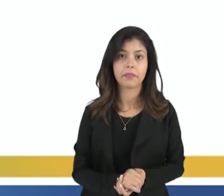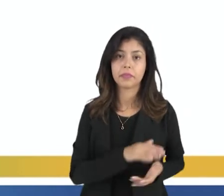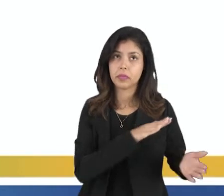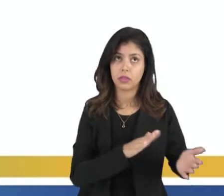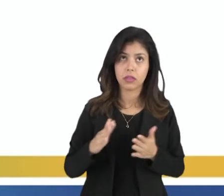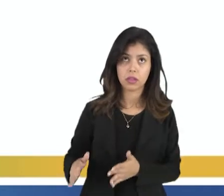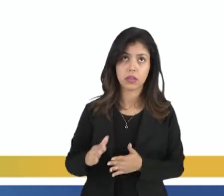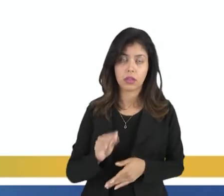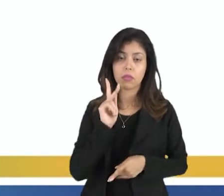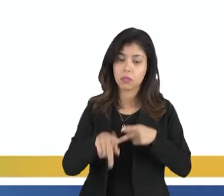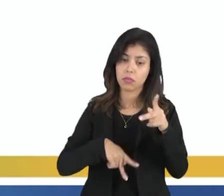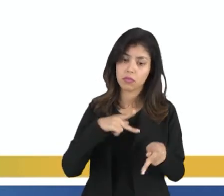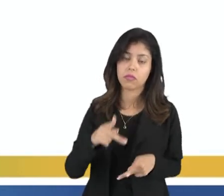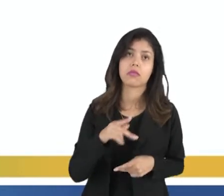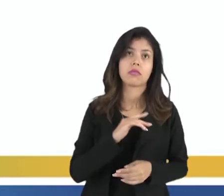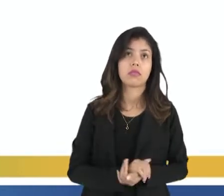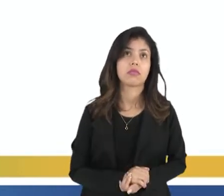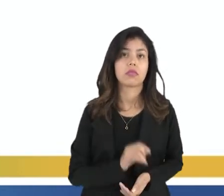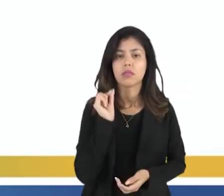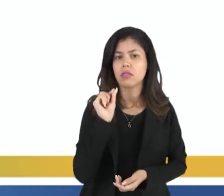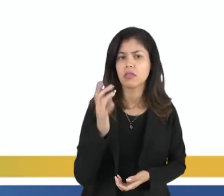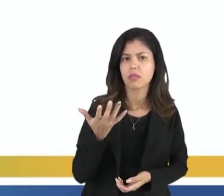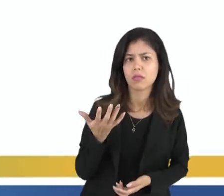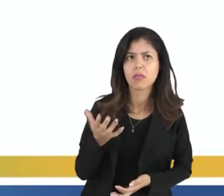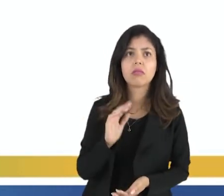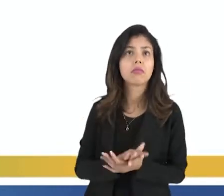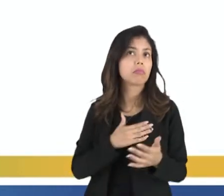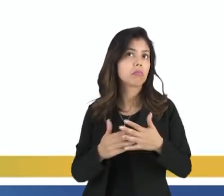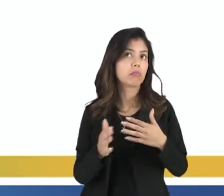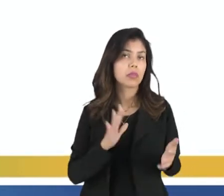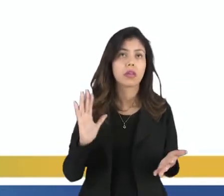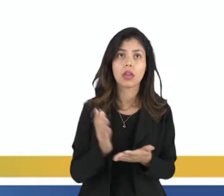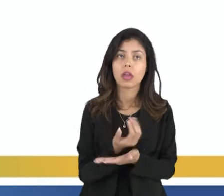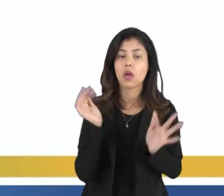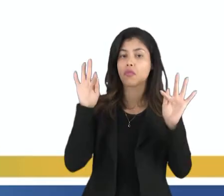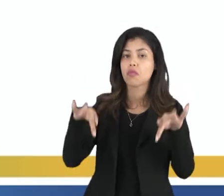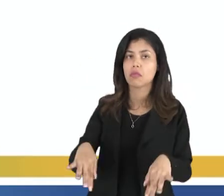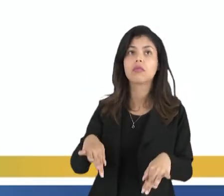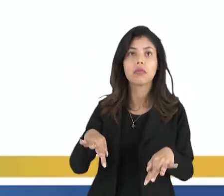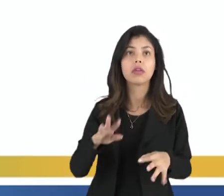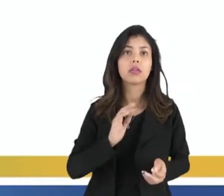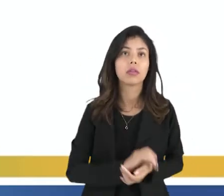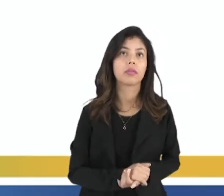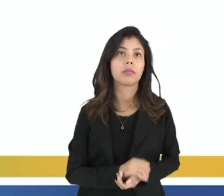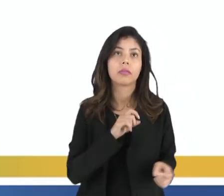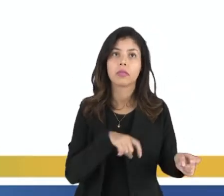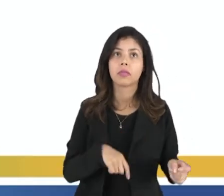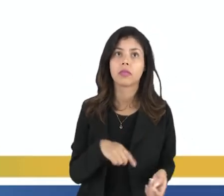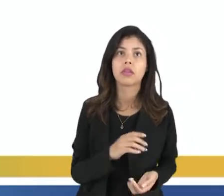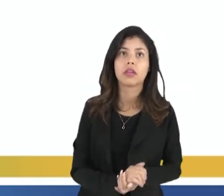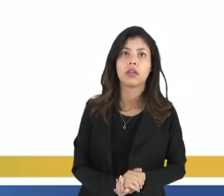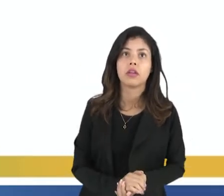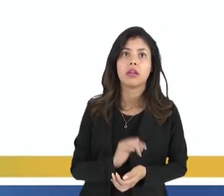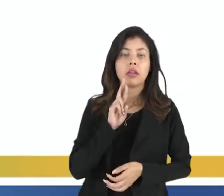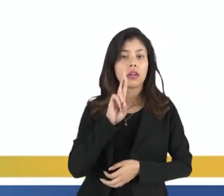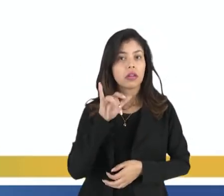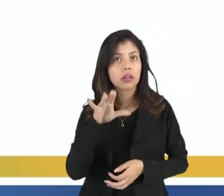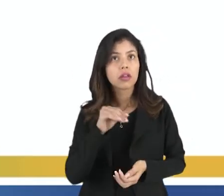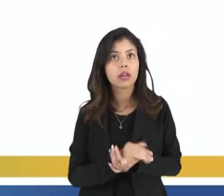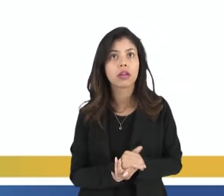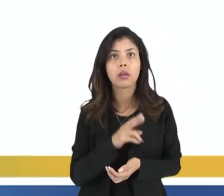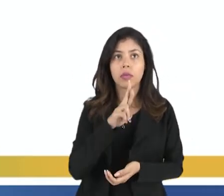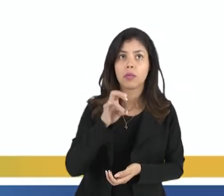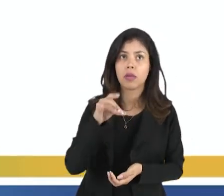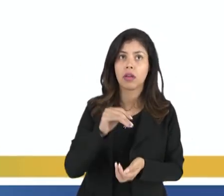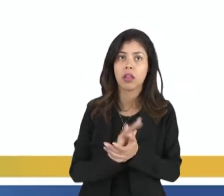essa participação popular. E o que eles queriam, né? A independência e o fim da colonização, a proclamação do regime republicano,